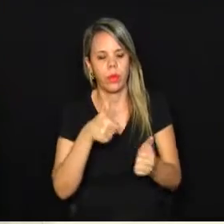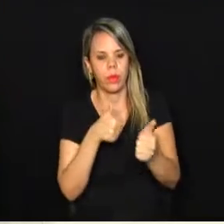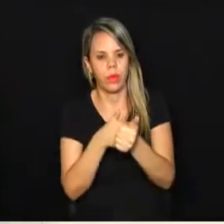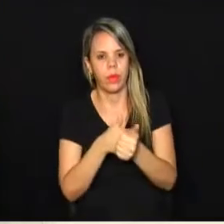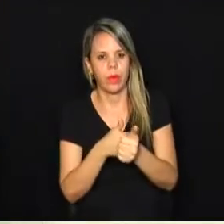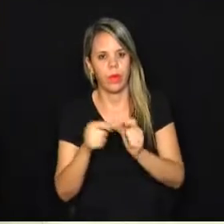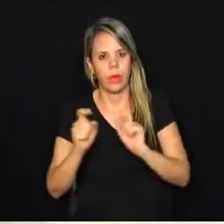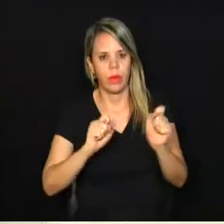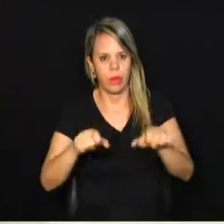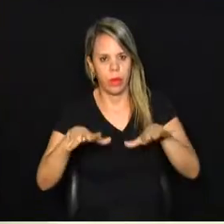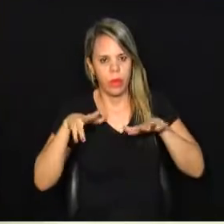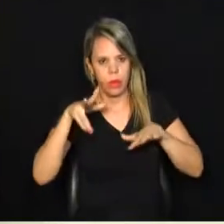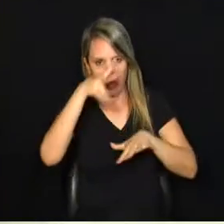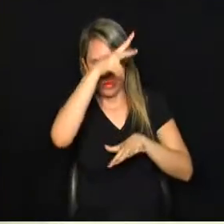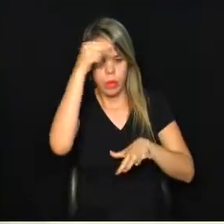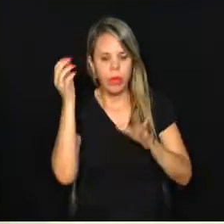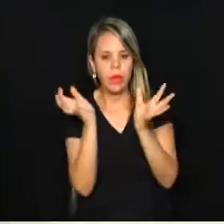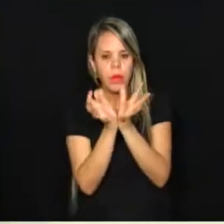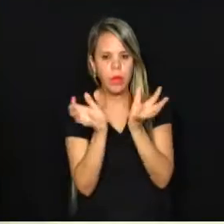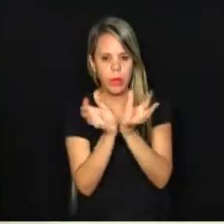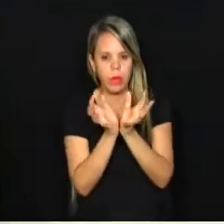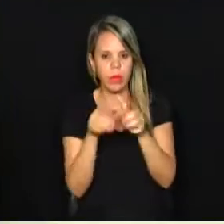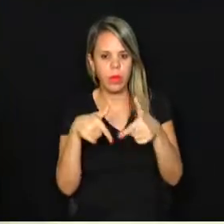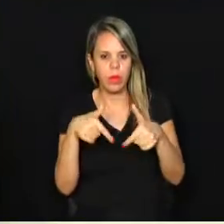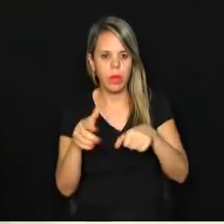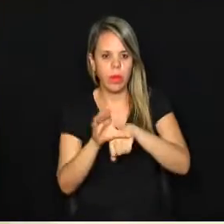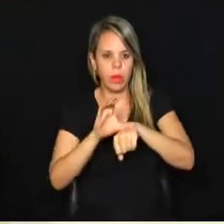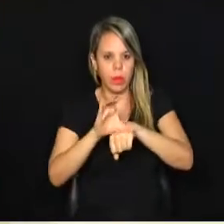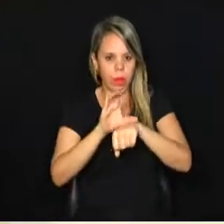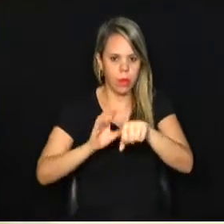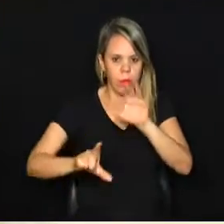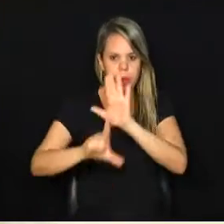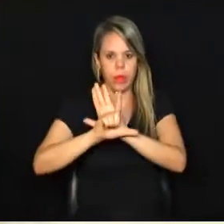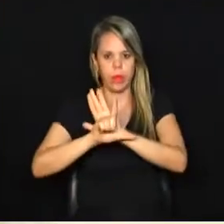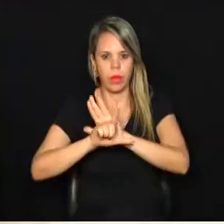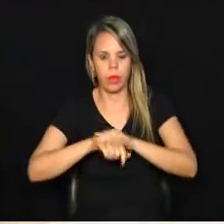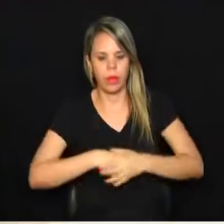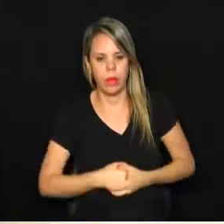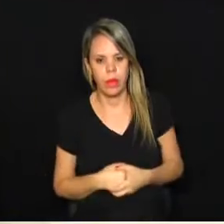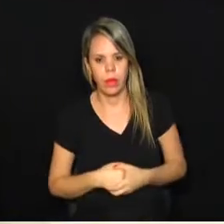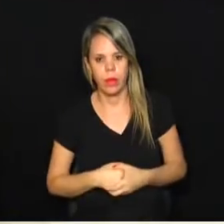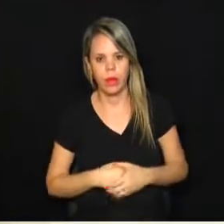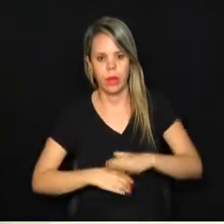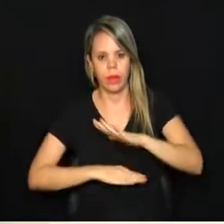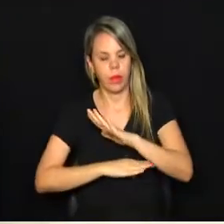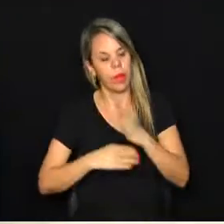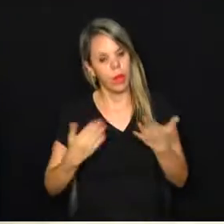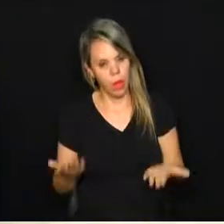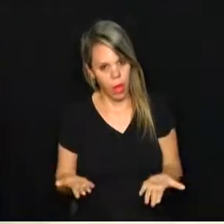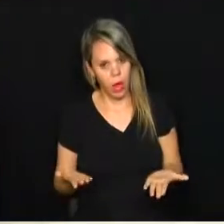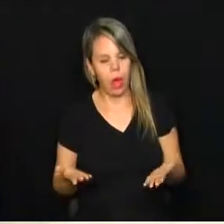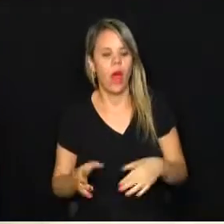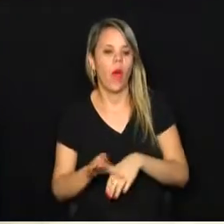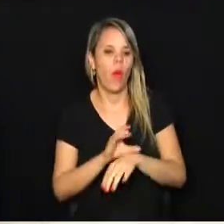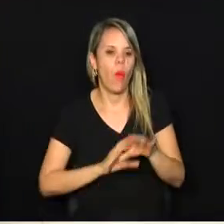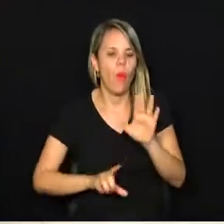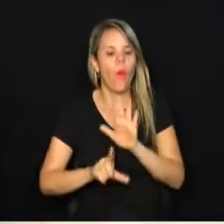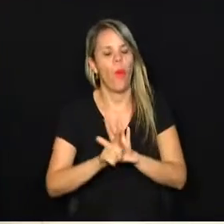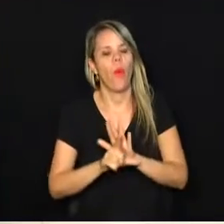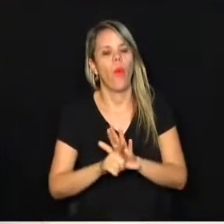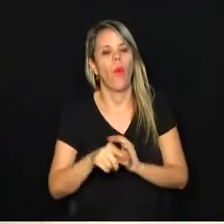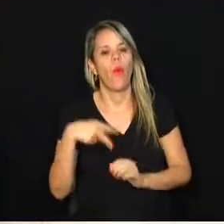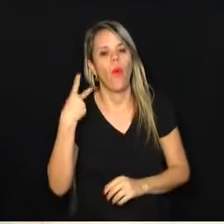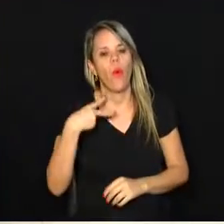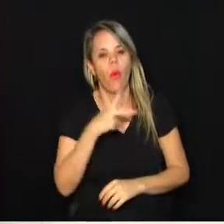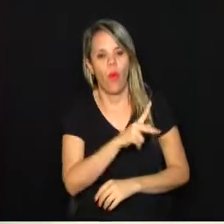uma audiência pública da Comissão Permanente de Constituição e Legalidade da Câmara. Essa é a Constileg, presidida pelo